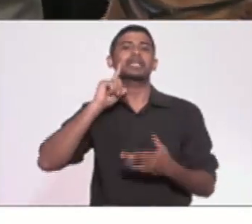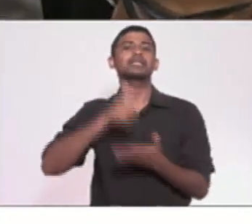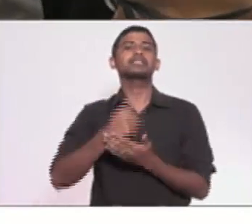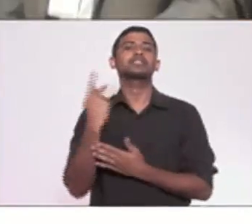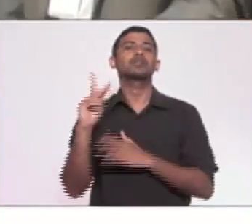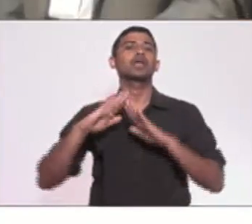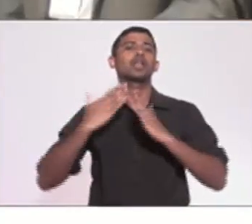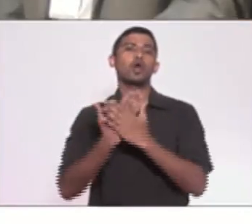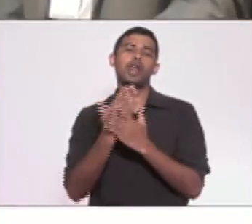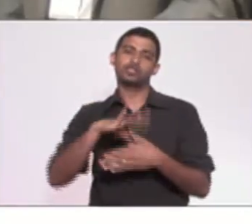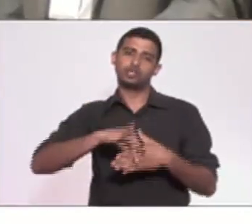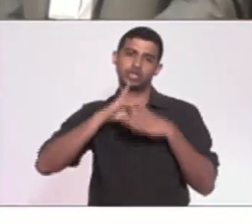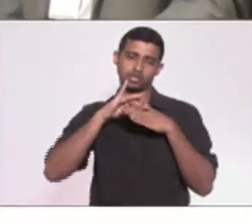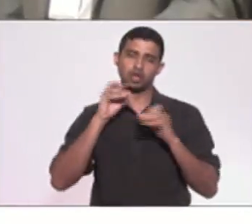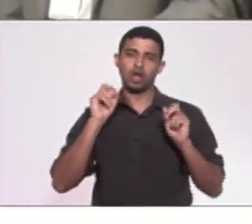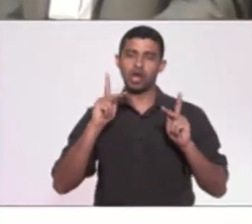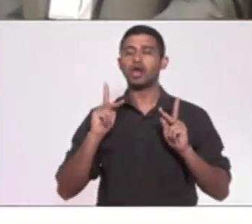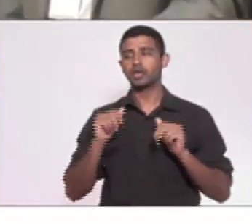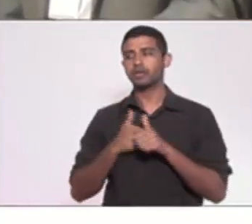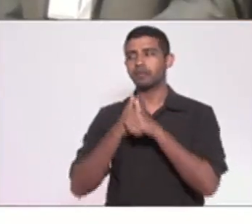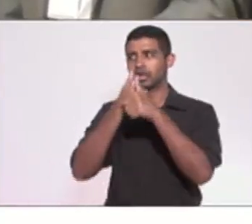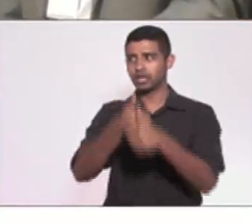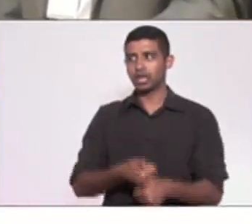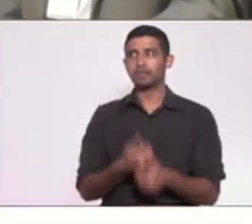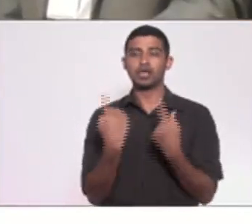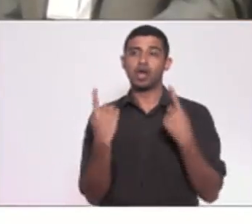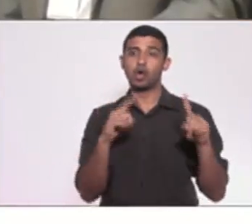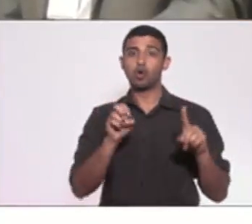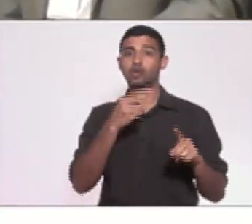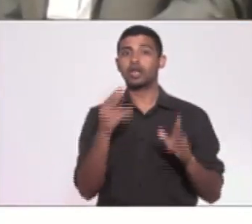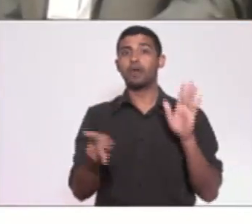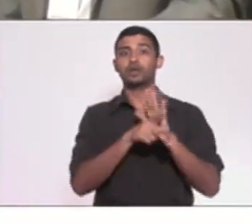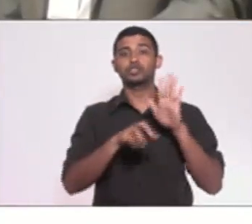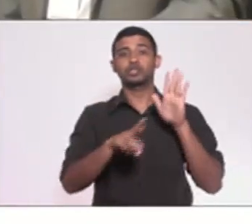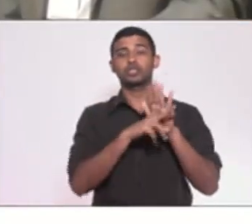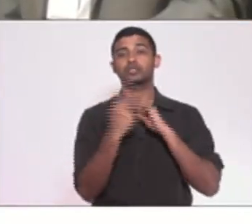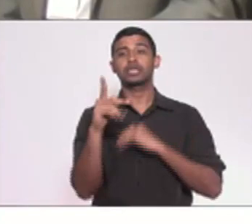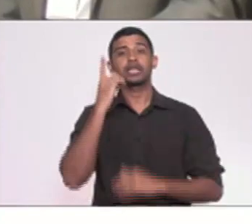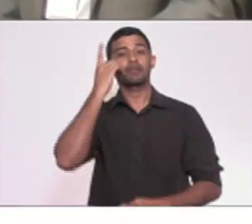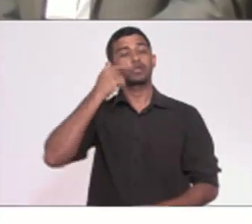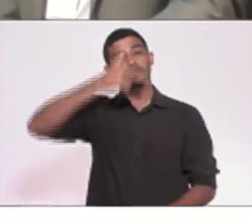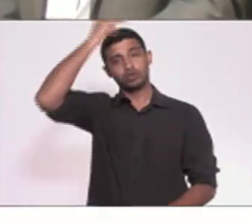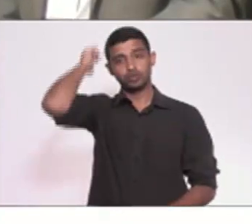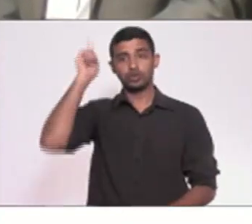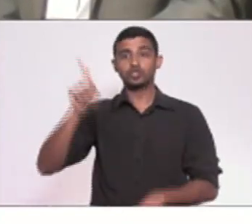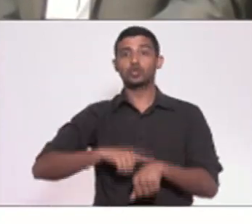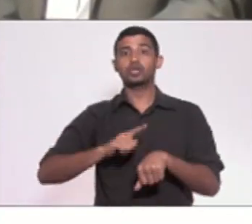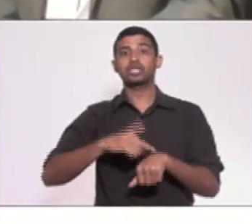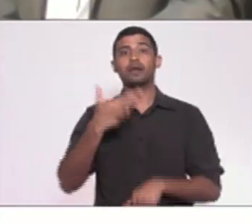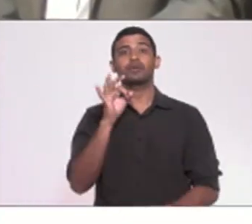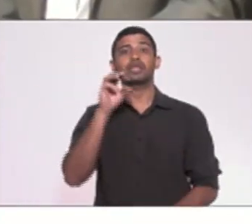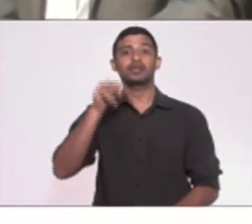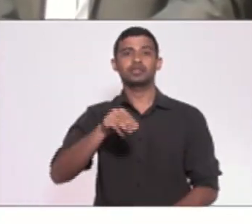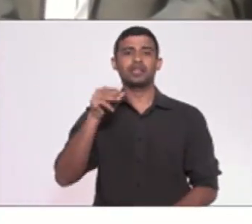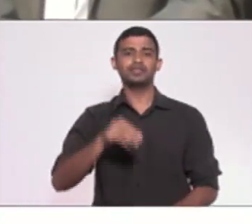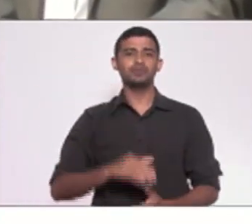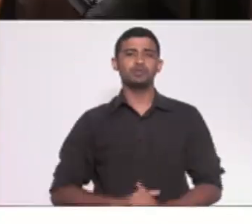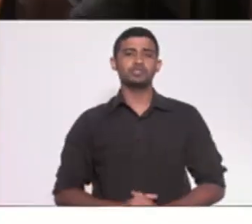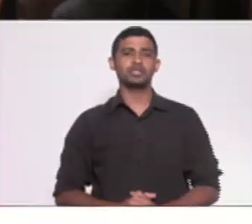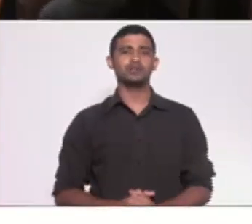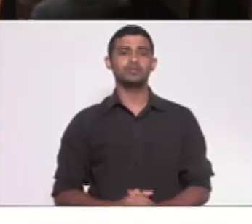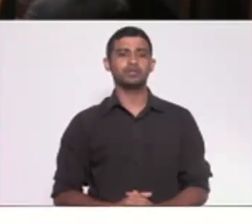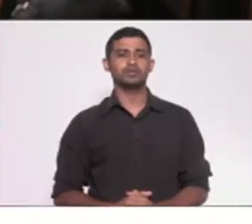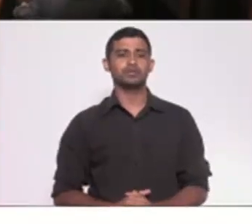Líderes. Ok. Para encaminhar, contrário ao projeto de resolução, o deputado Luiz Paulo. Vossa Excelência dispõe de 10 minutos.